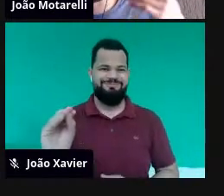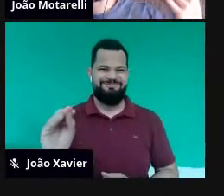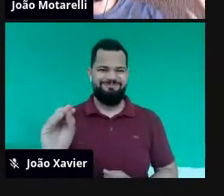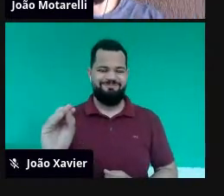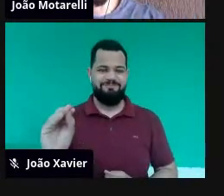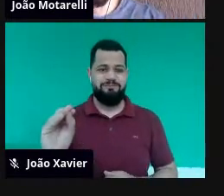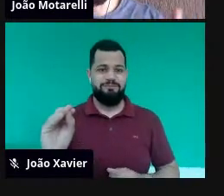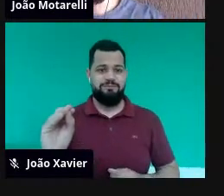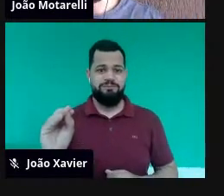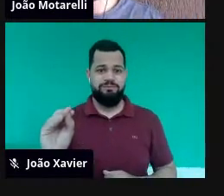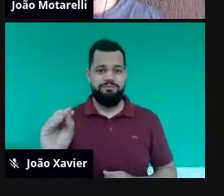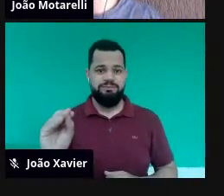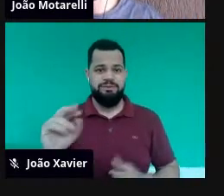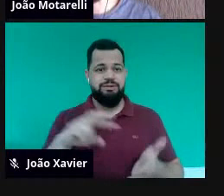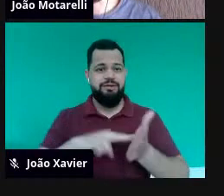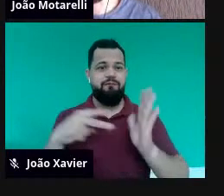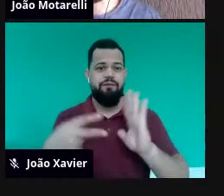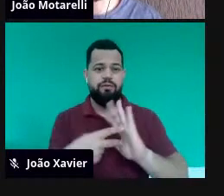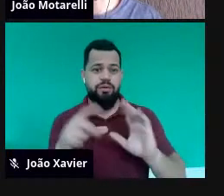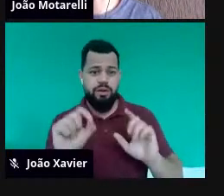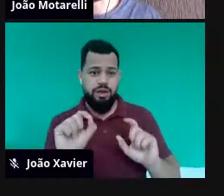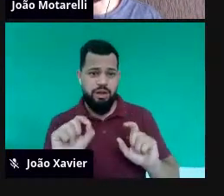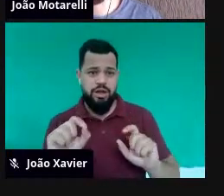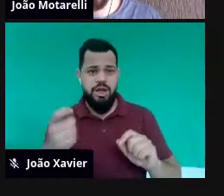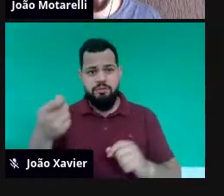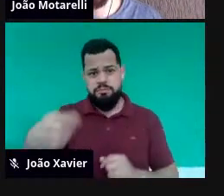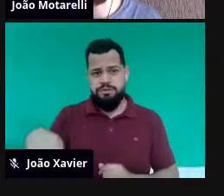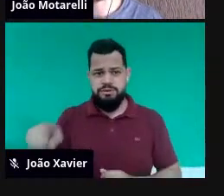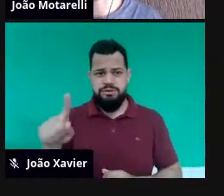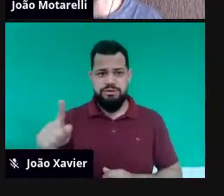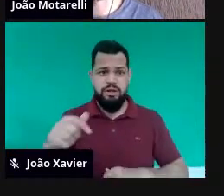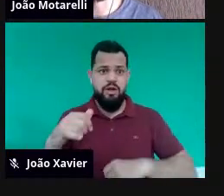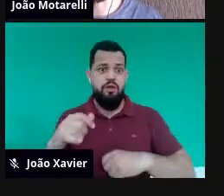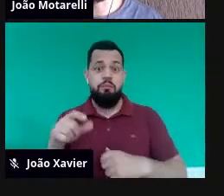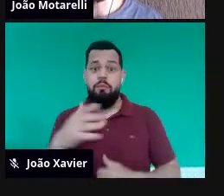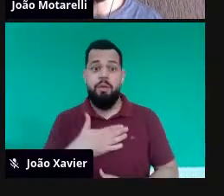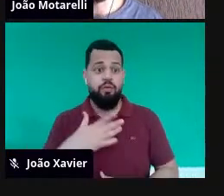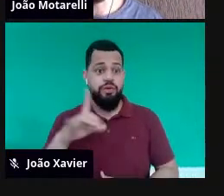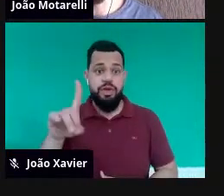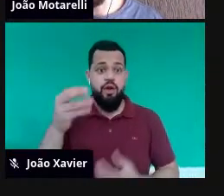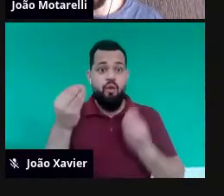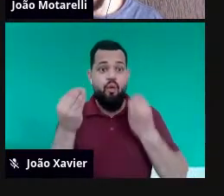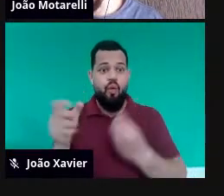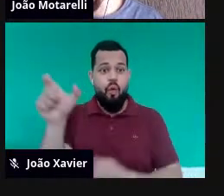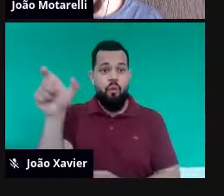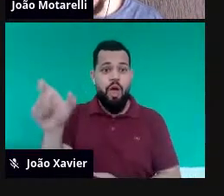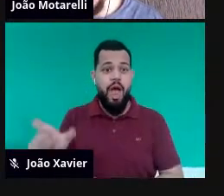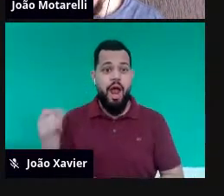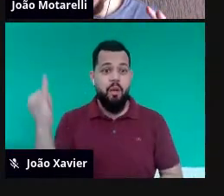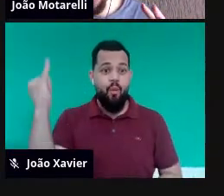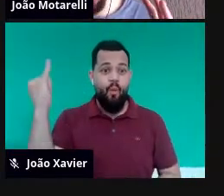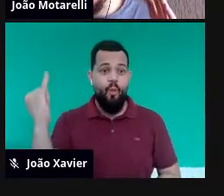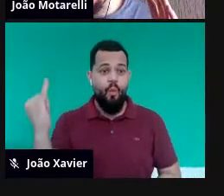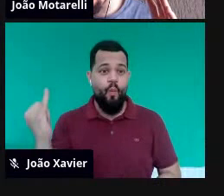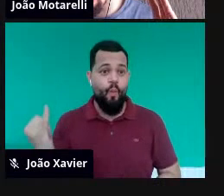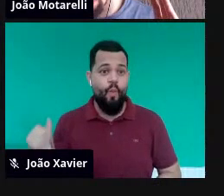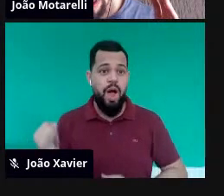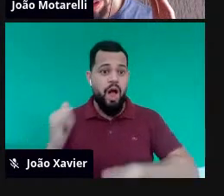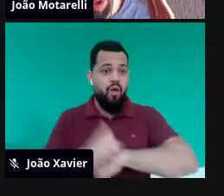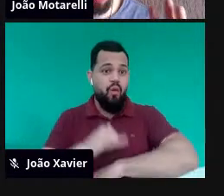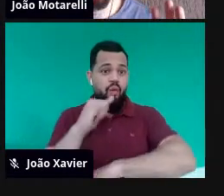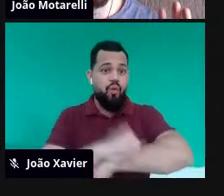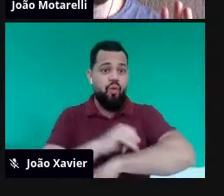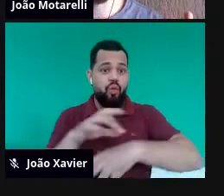desse percentual de gordura, ou quanto precisa para chegar nesse percentual de gordura, ou, enfim,